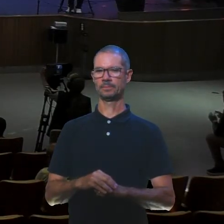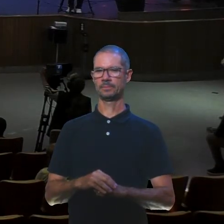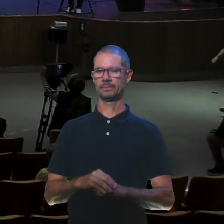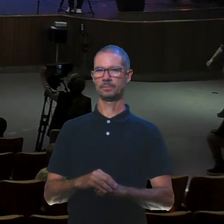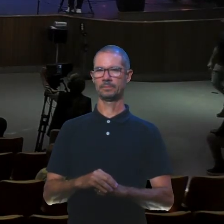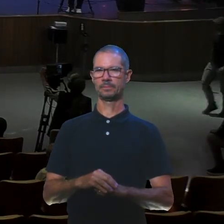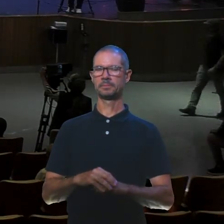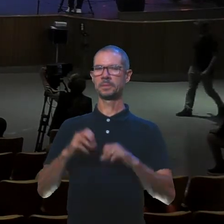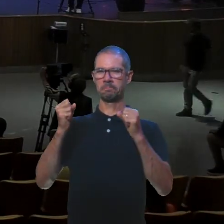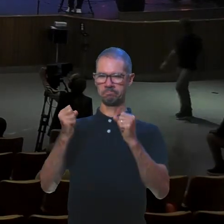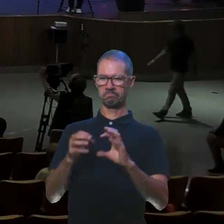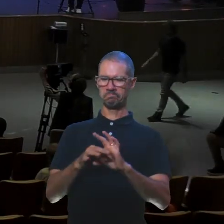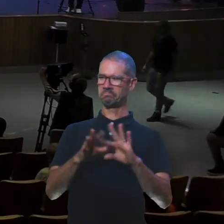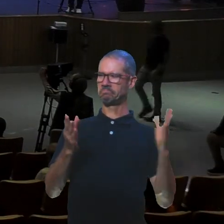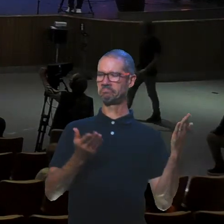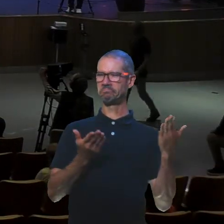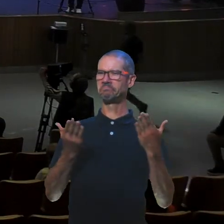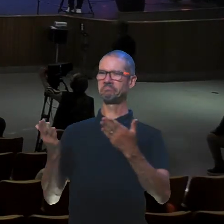Pode vir.